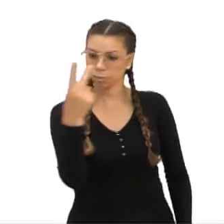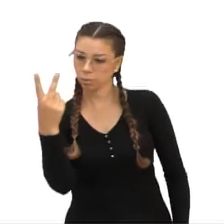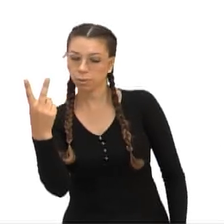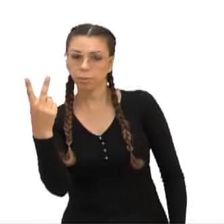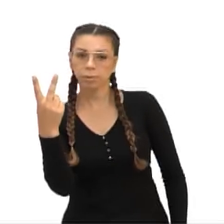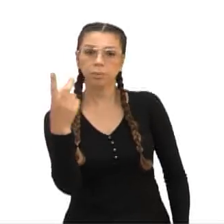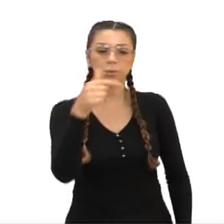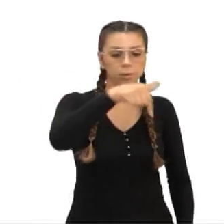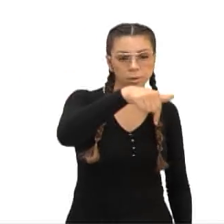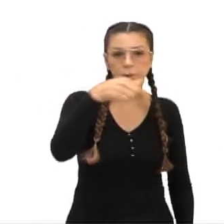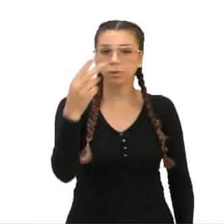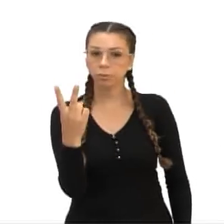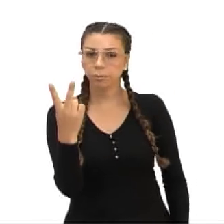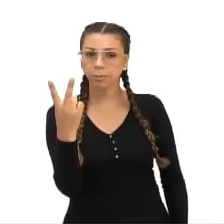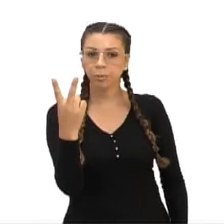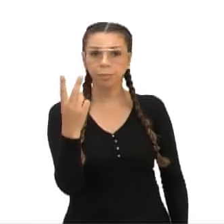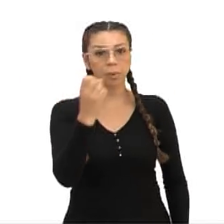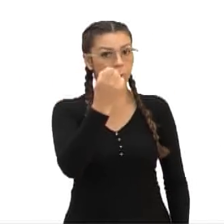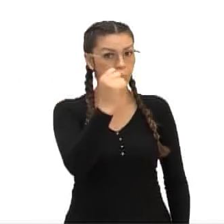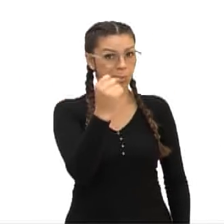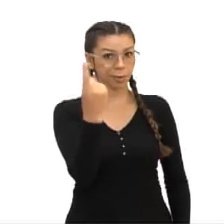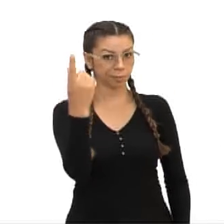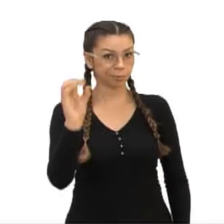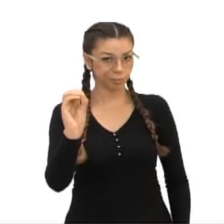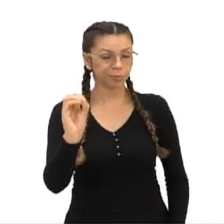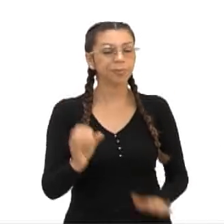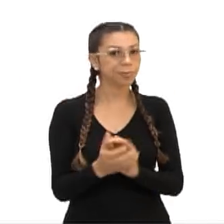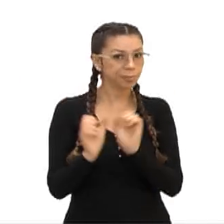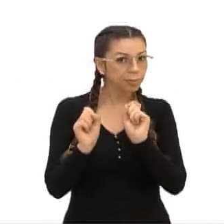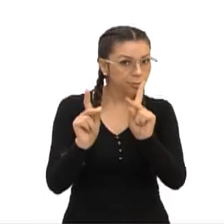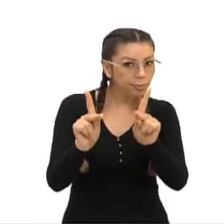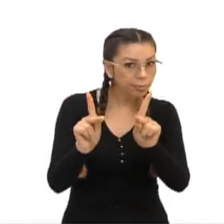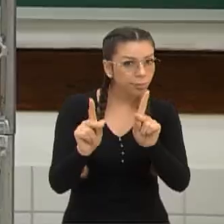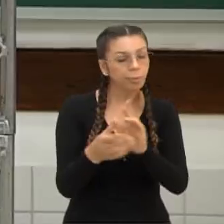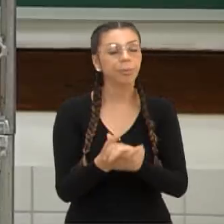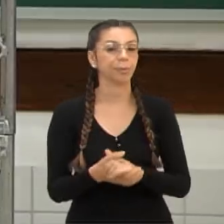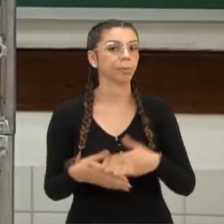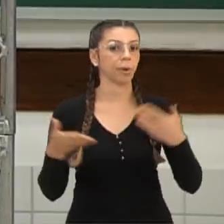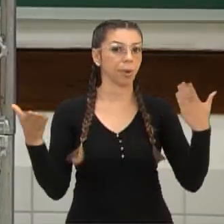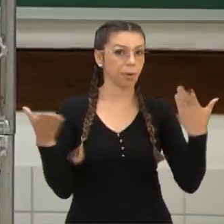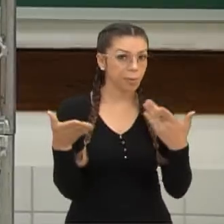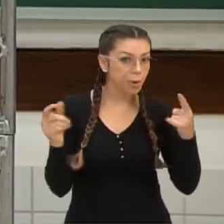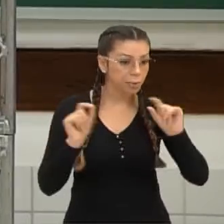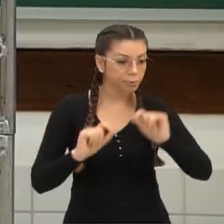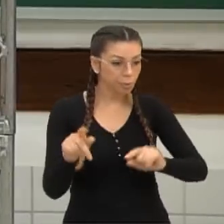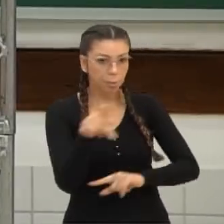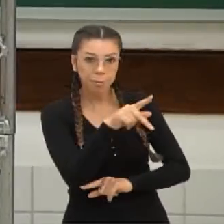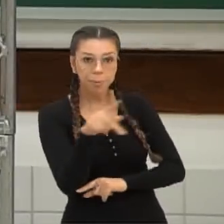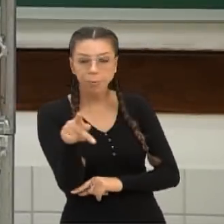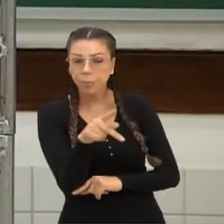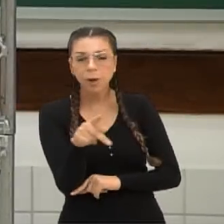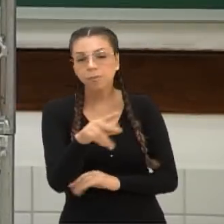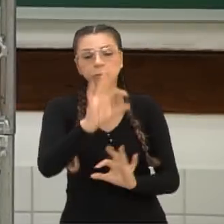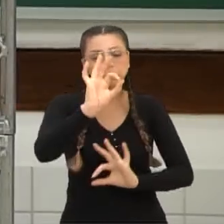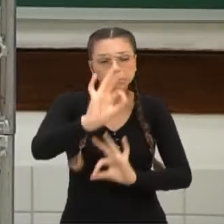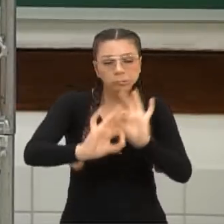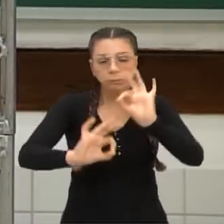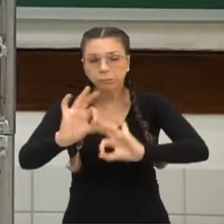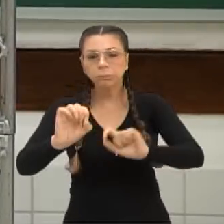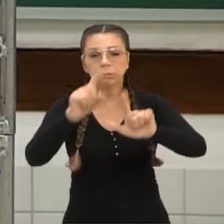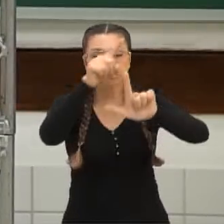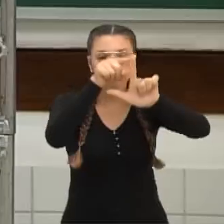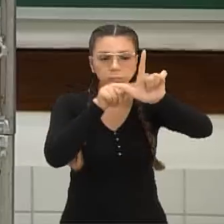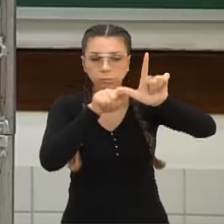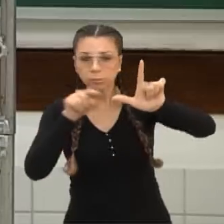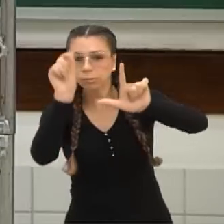2, 7 e 2, 8 e 10, certo? Bom, a professora vai construir o plano cartesiano aqui